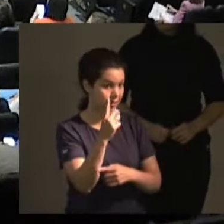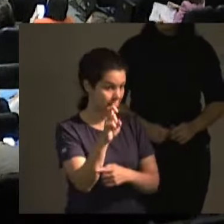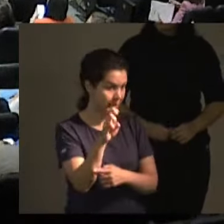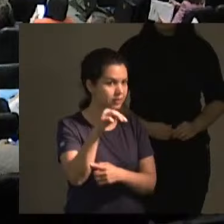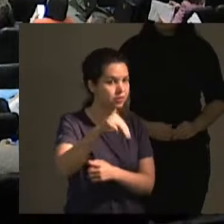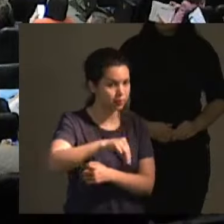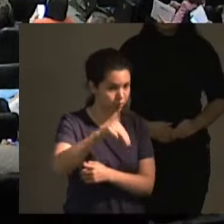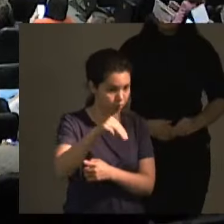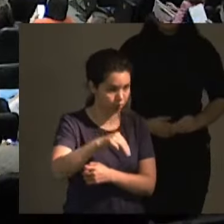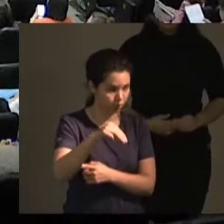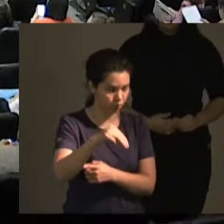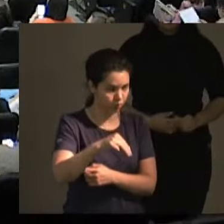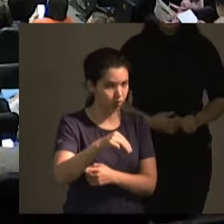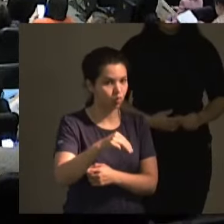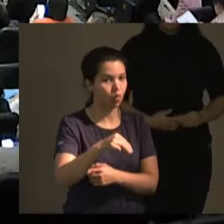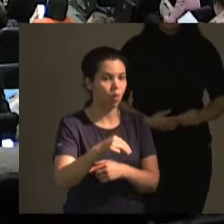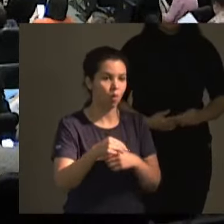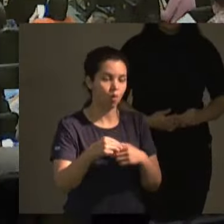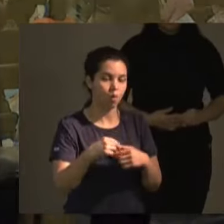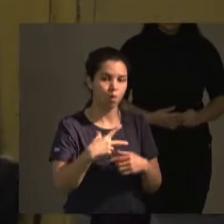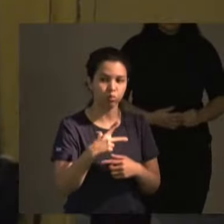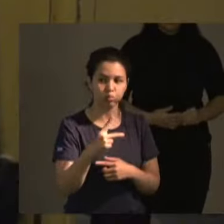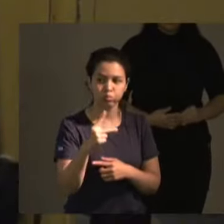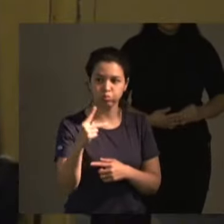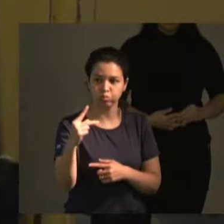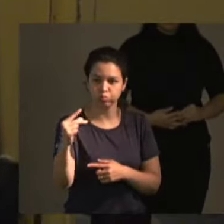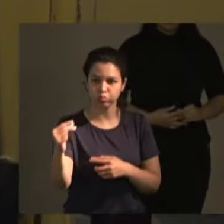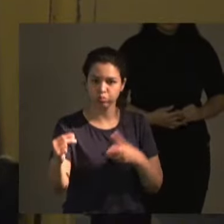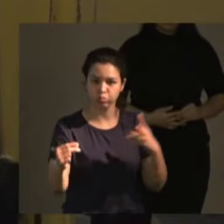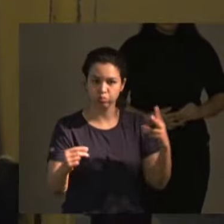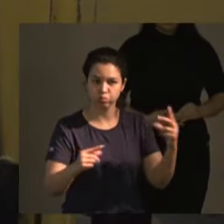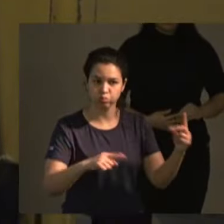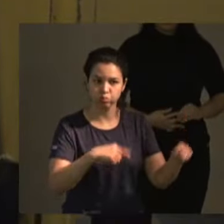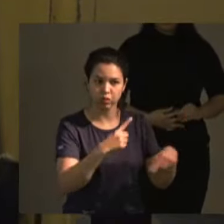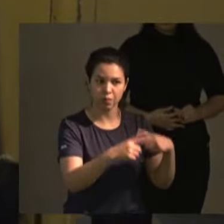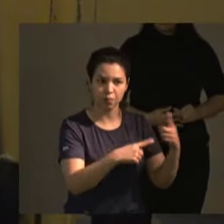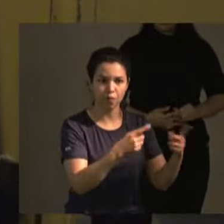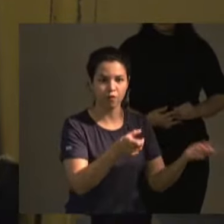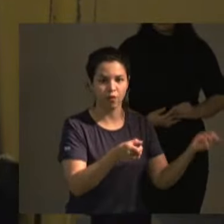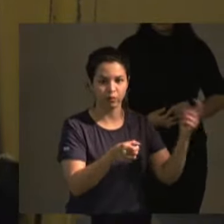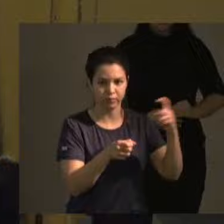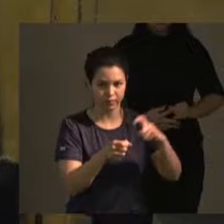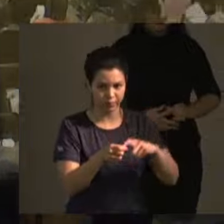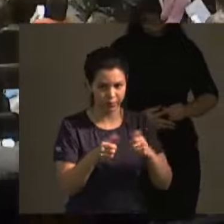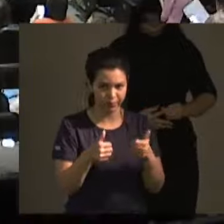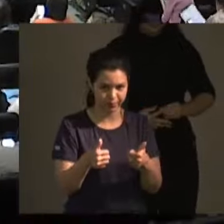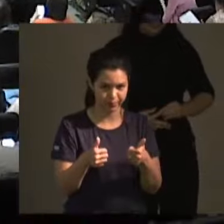né? Retornamos, então, 10 para as 4, pode ser? Pode ser.